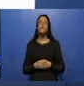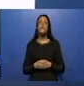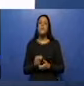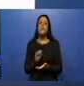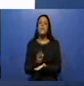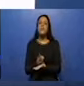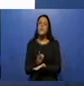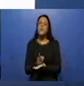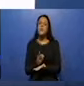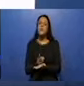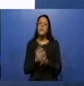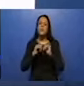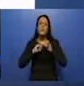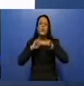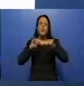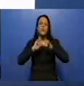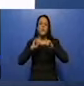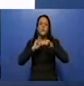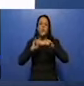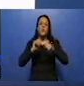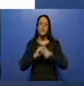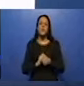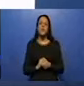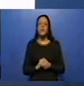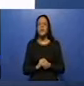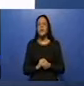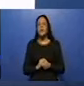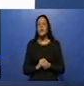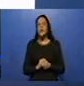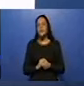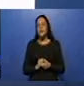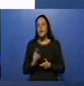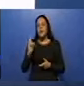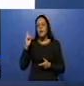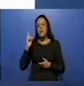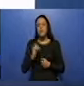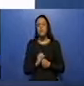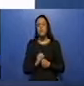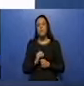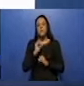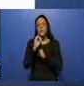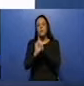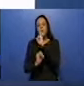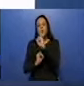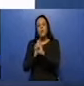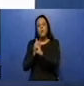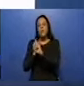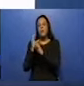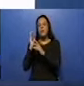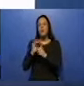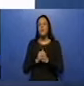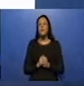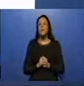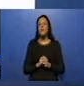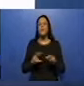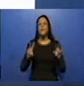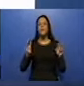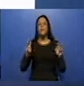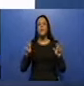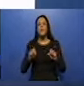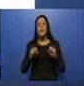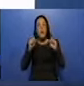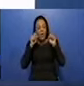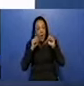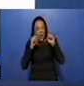cotidianamente. Nós pegamos aqui uma matéria de um portal da internet. Alertas de desmatamento na